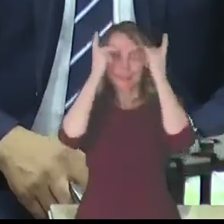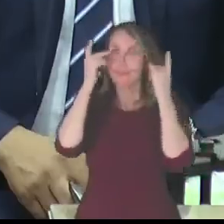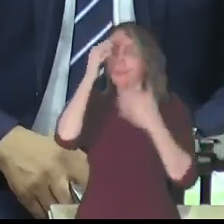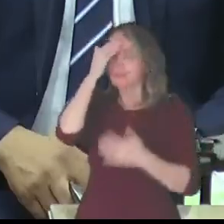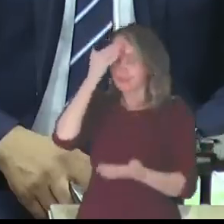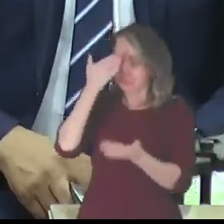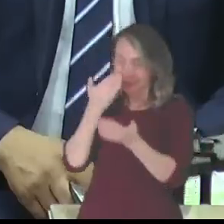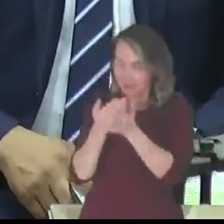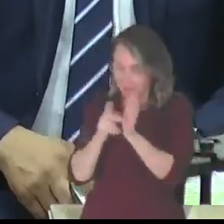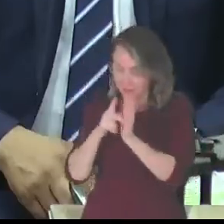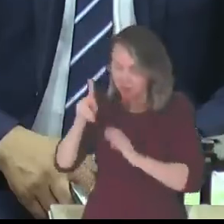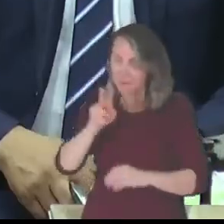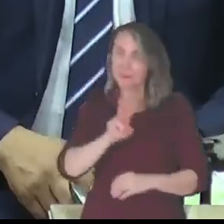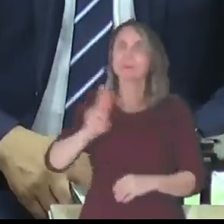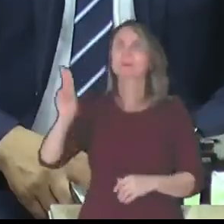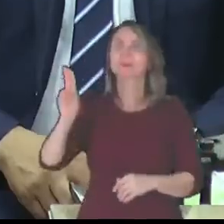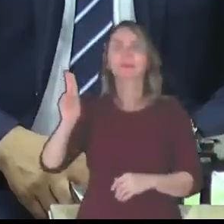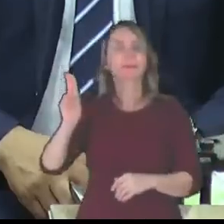aí você começa